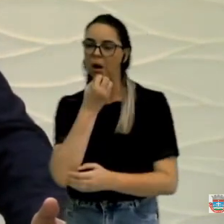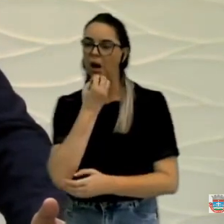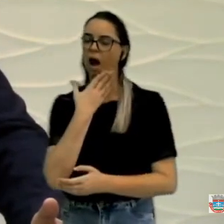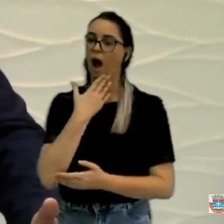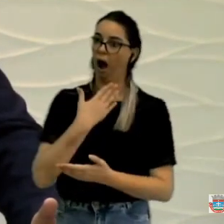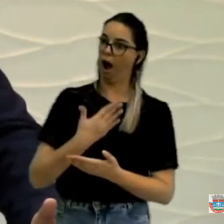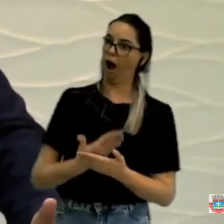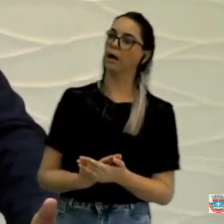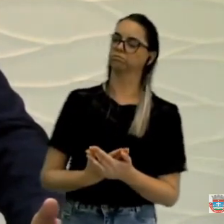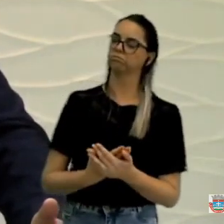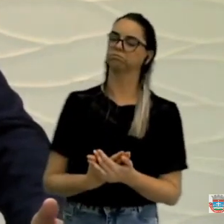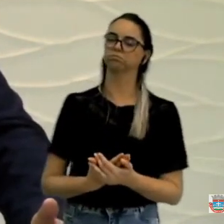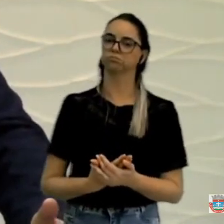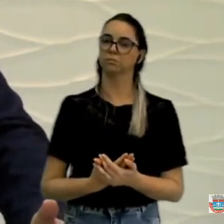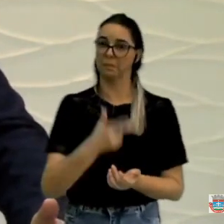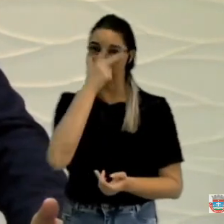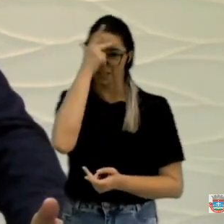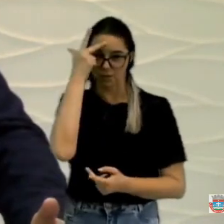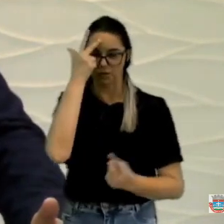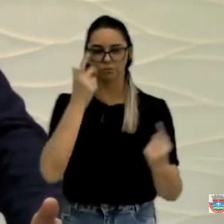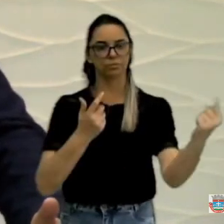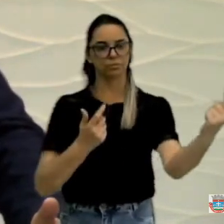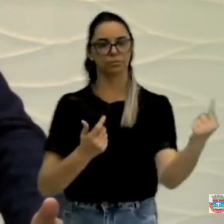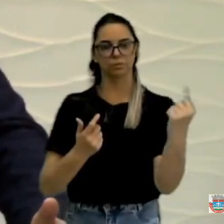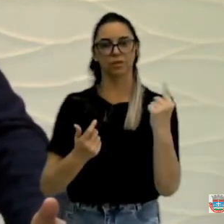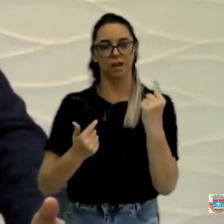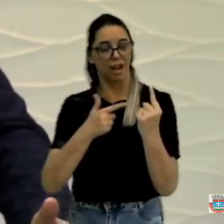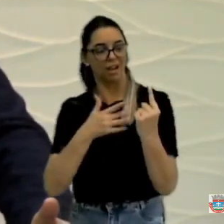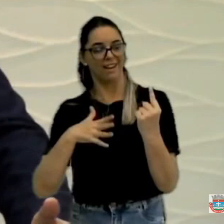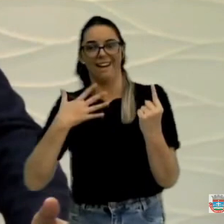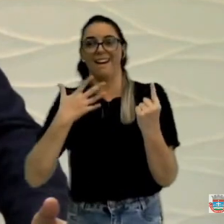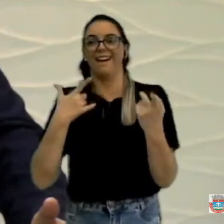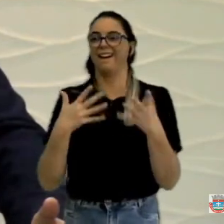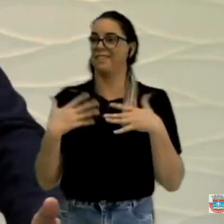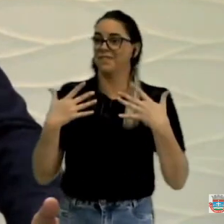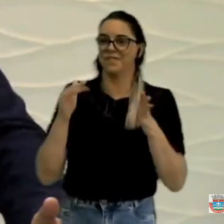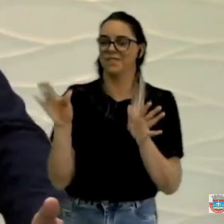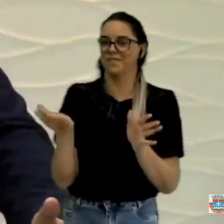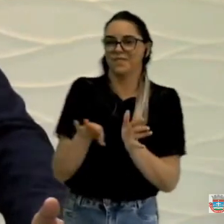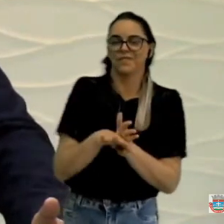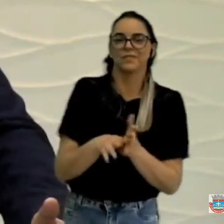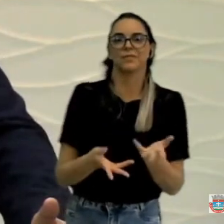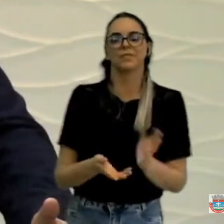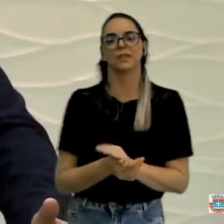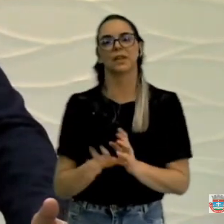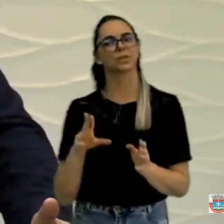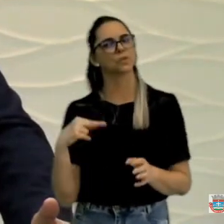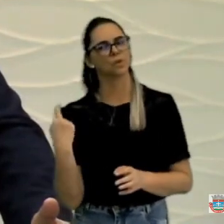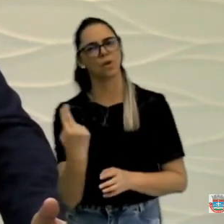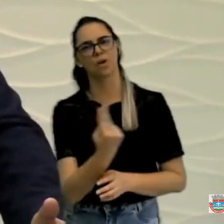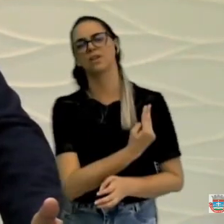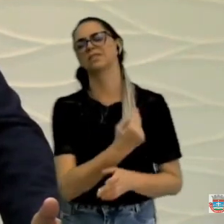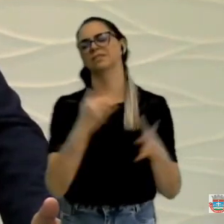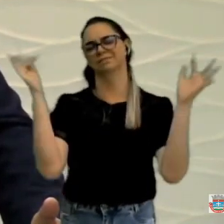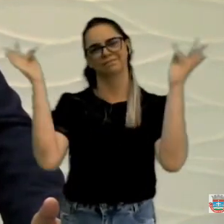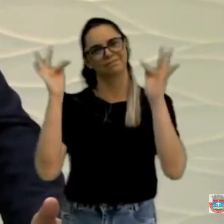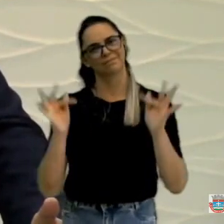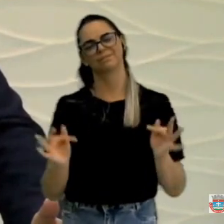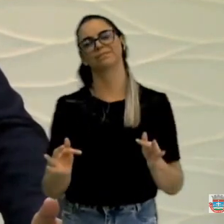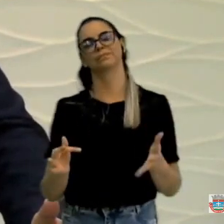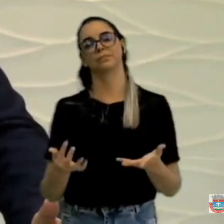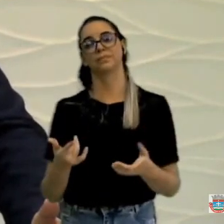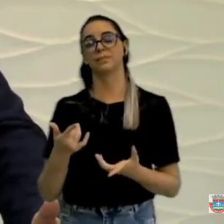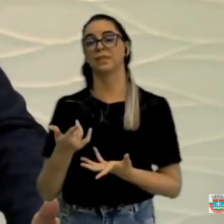Cada pessoa que ali chega é recebida com alegria e é bem cuidado. Então são grandes coisas que a gente tem para celebrar em tão pouco